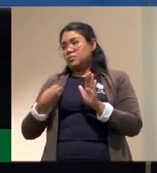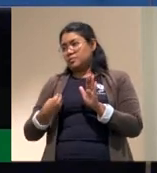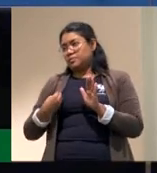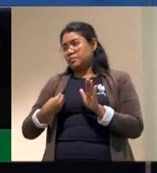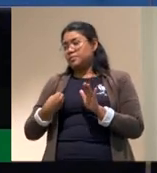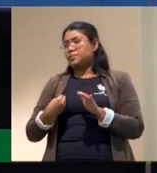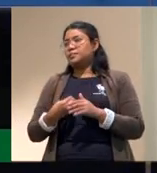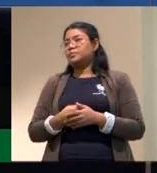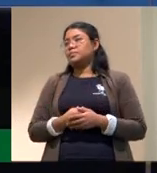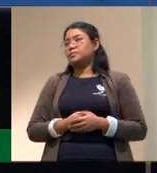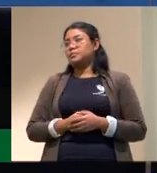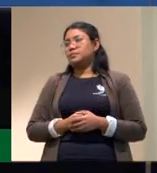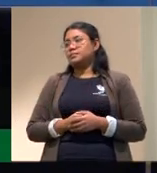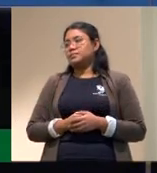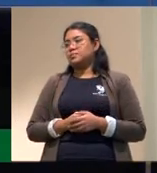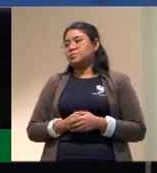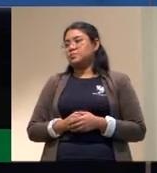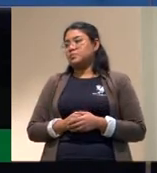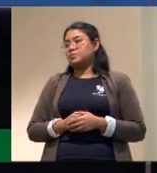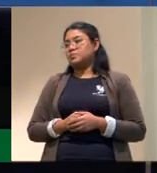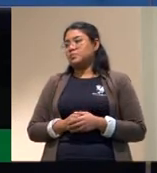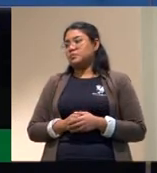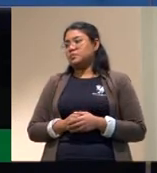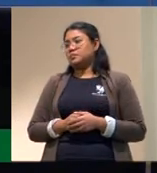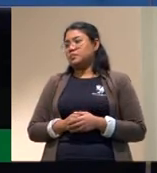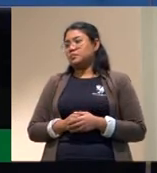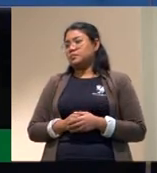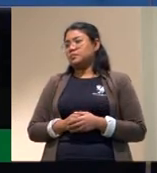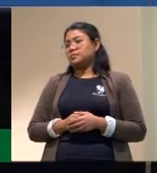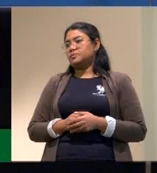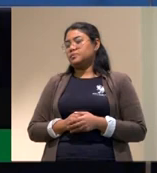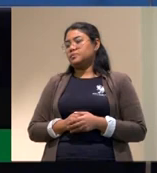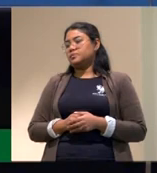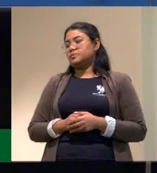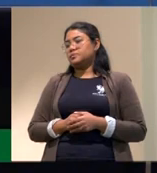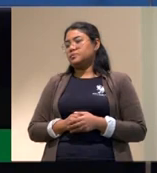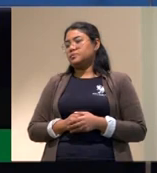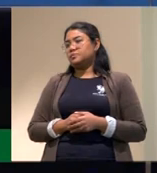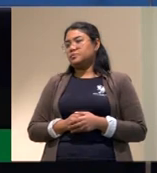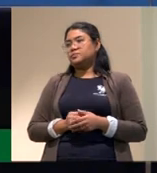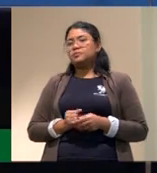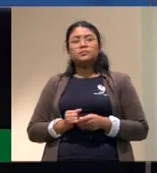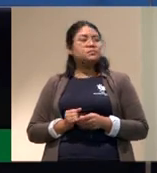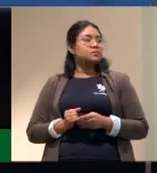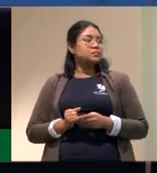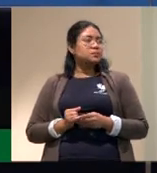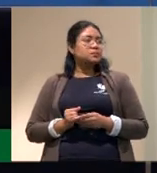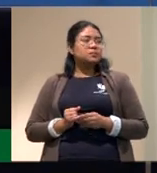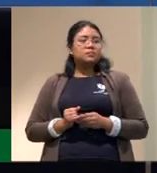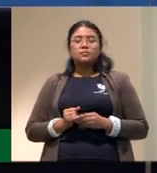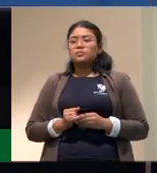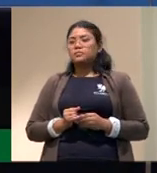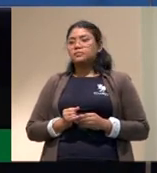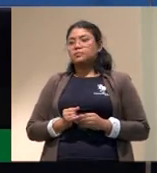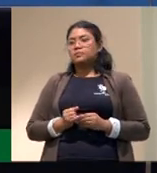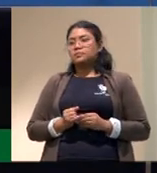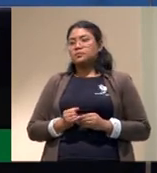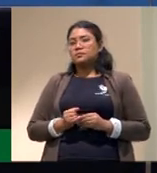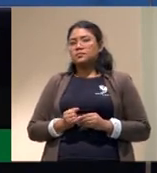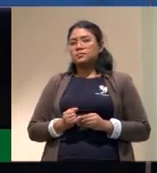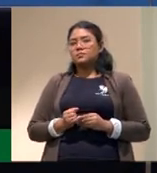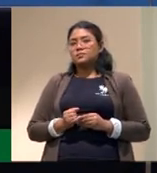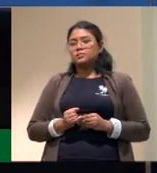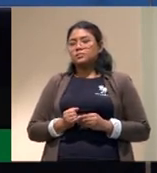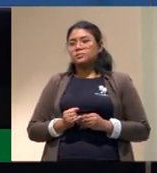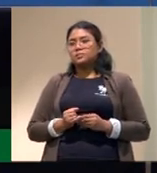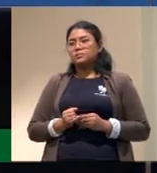né? E E acho que é importante delimitar. Então, vou começar